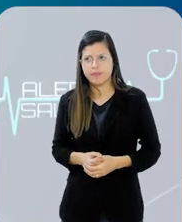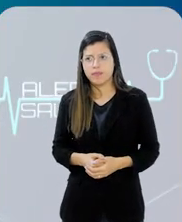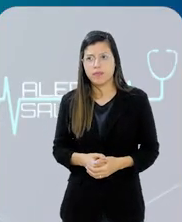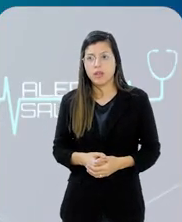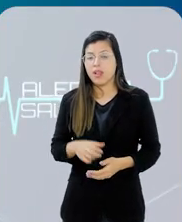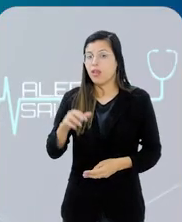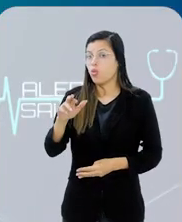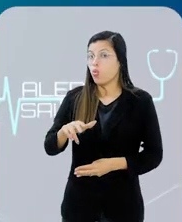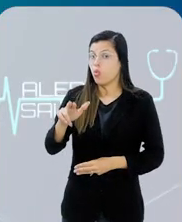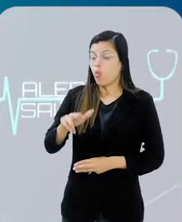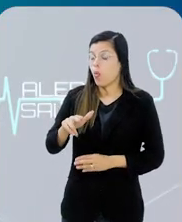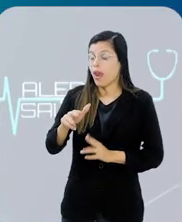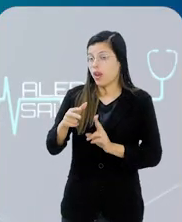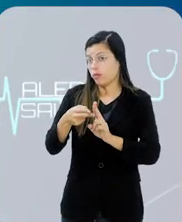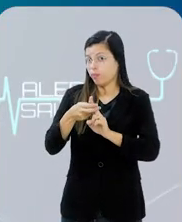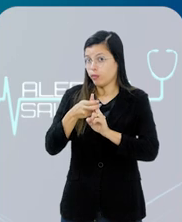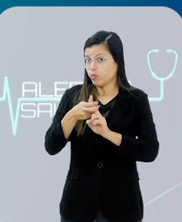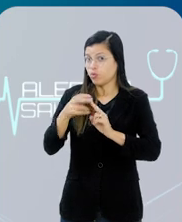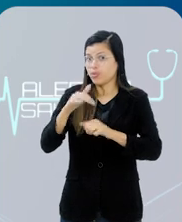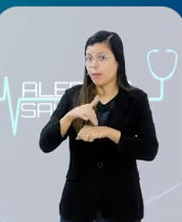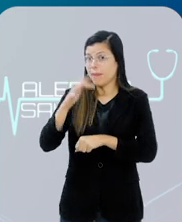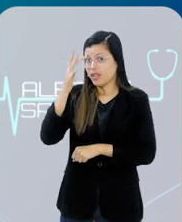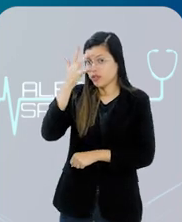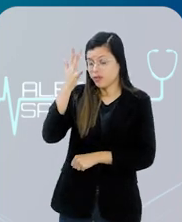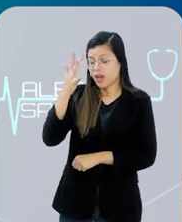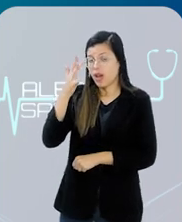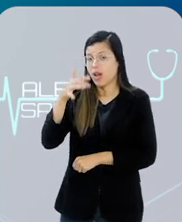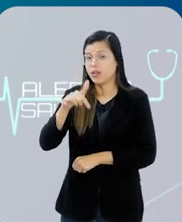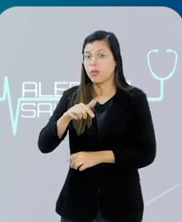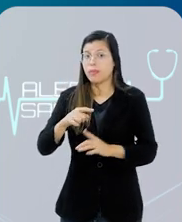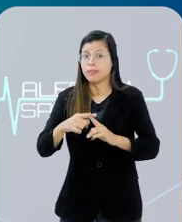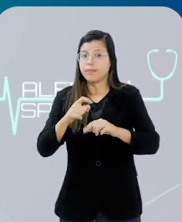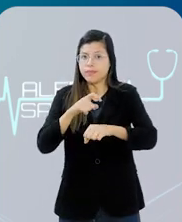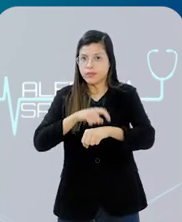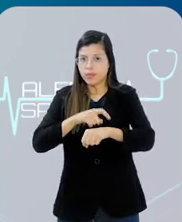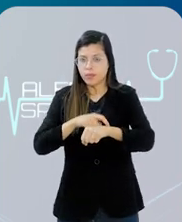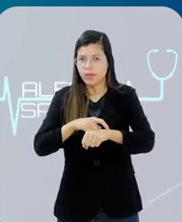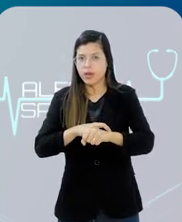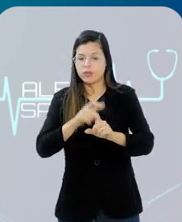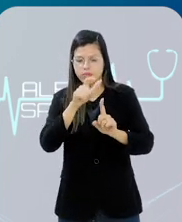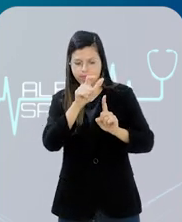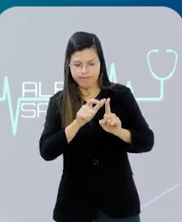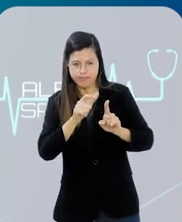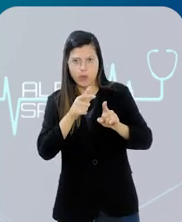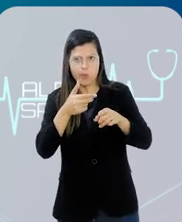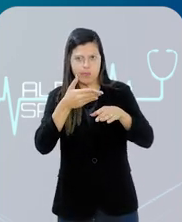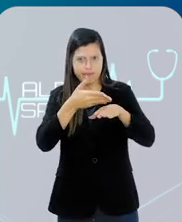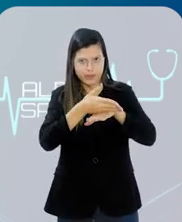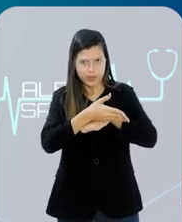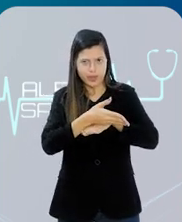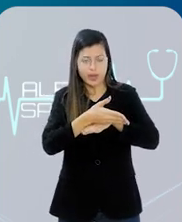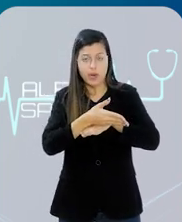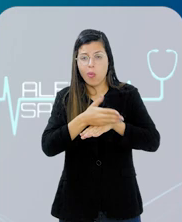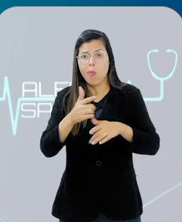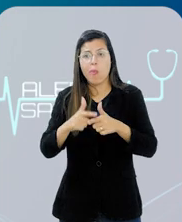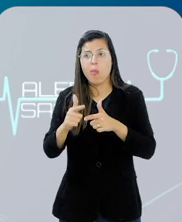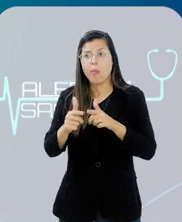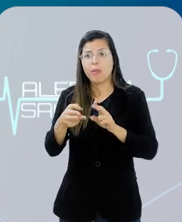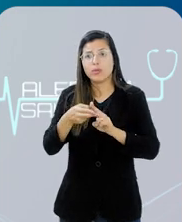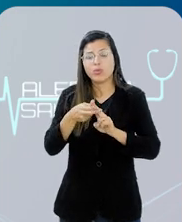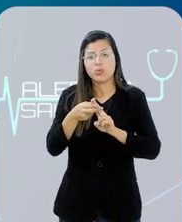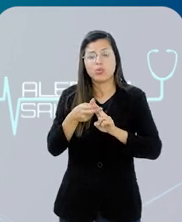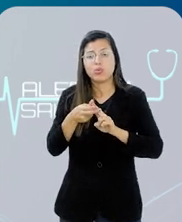Não é que pelo SUS seja mais fácil, mas a partir do momento em que a paciente chega a uma unidade, porque o problema do SUS